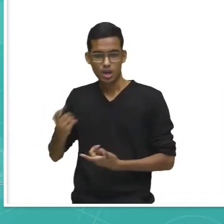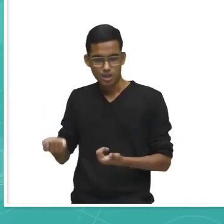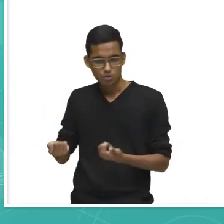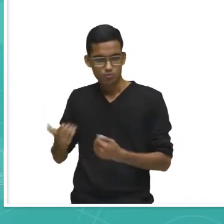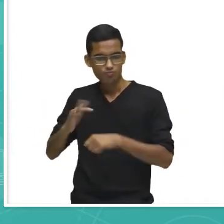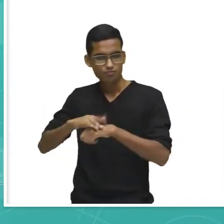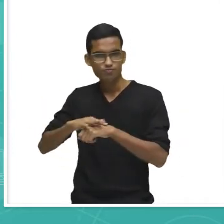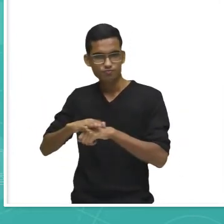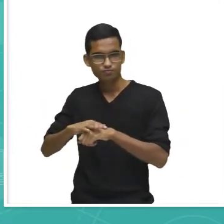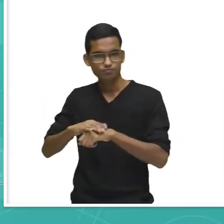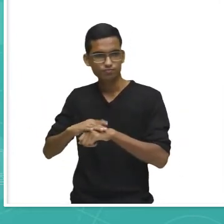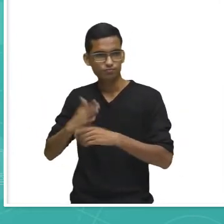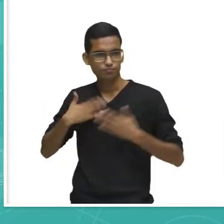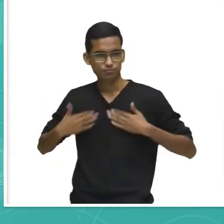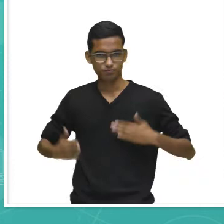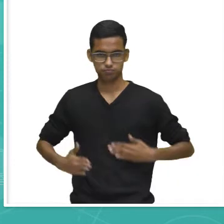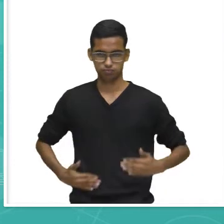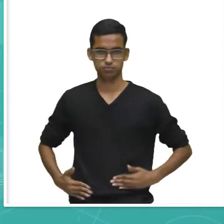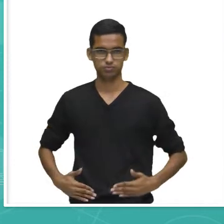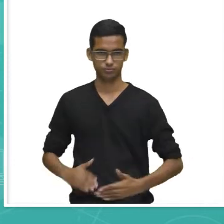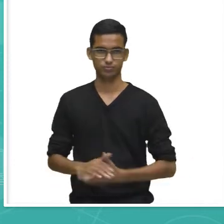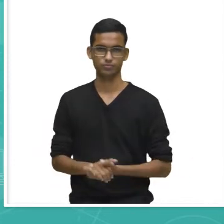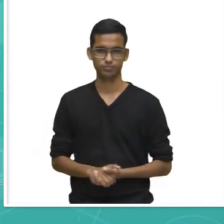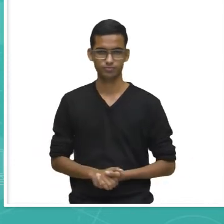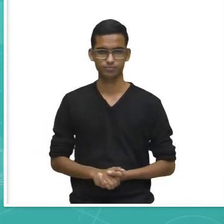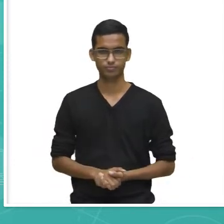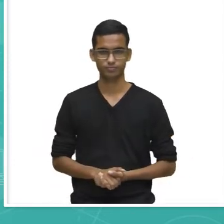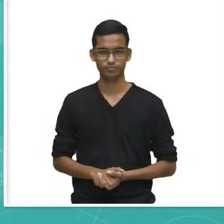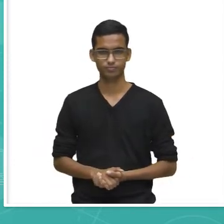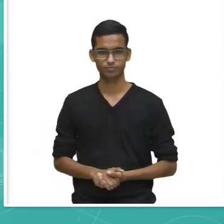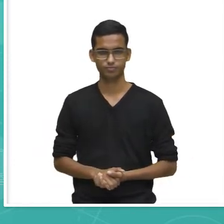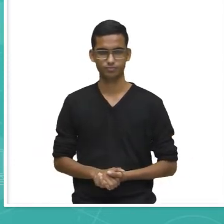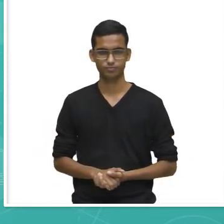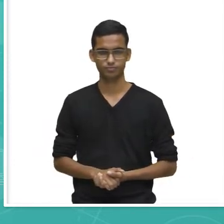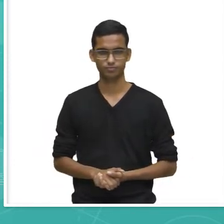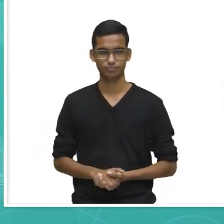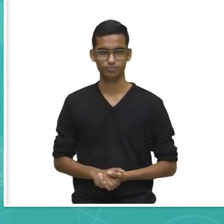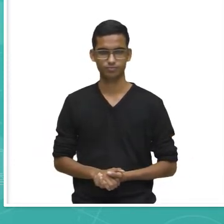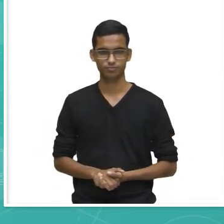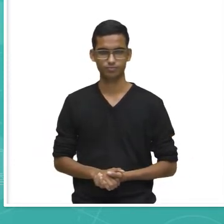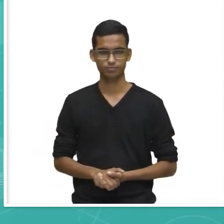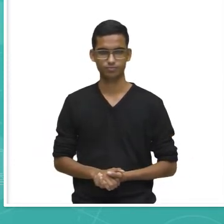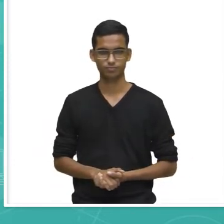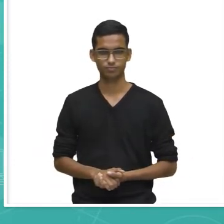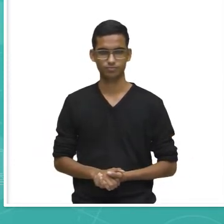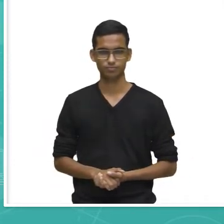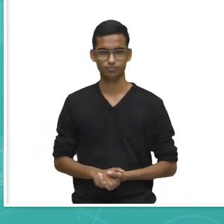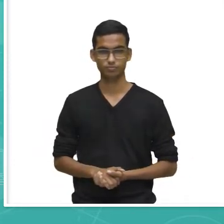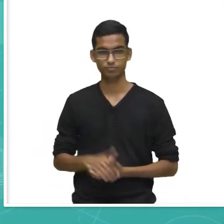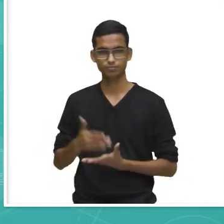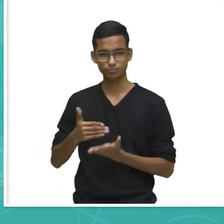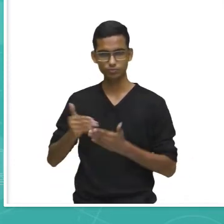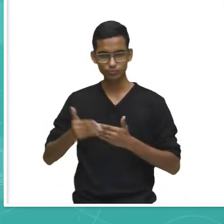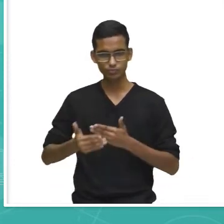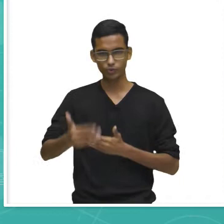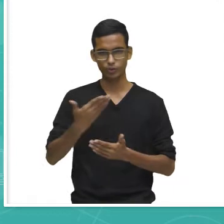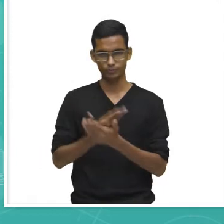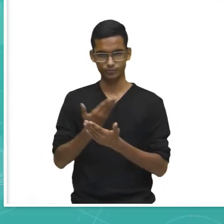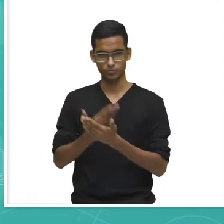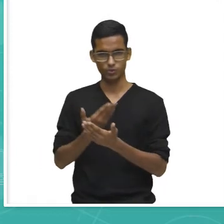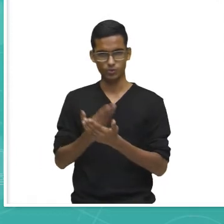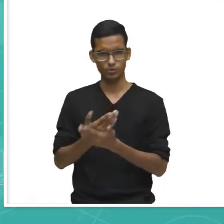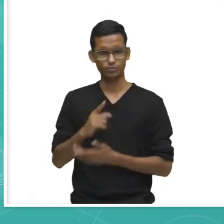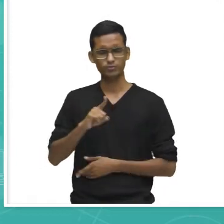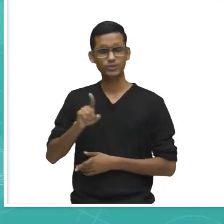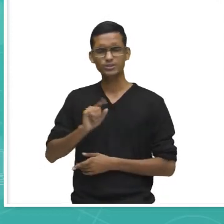laboral acontecendo dentro desse escritório. Muito bem, vamos continuar a nossa aula. E aí vocês devem estar